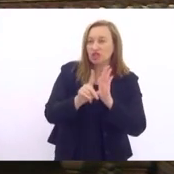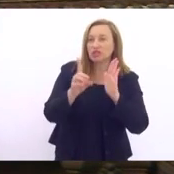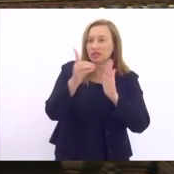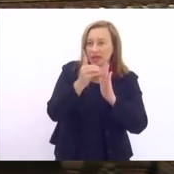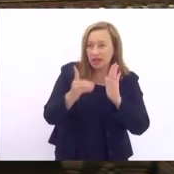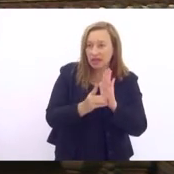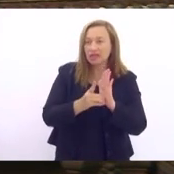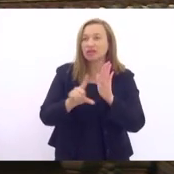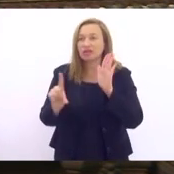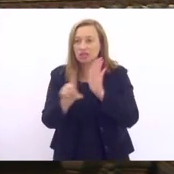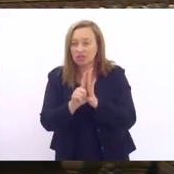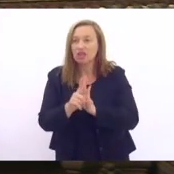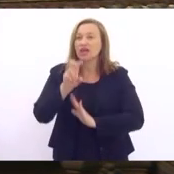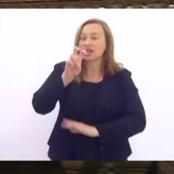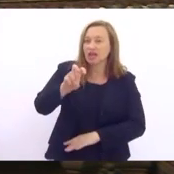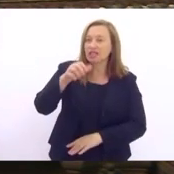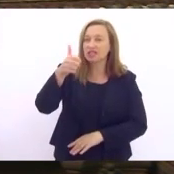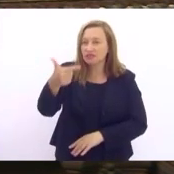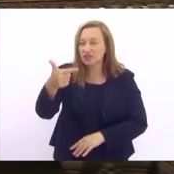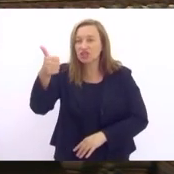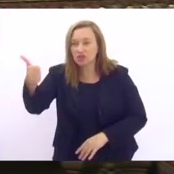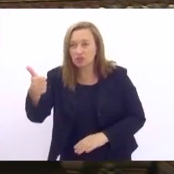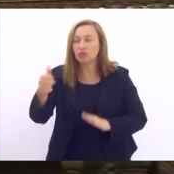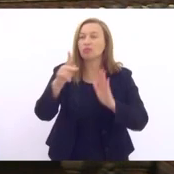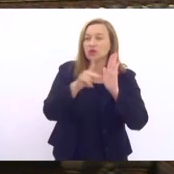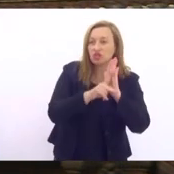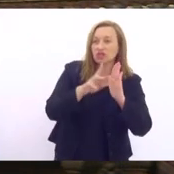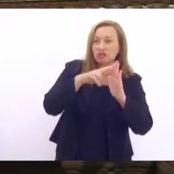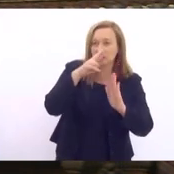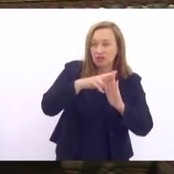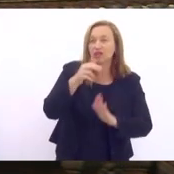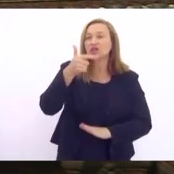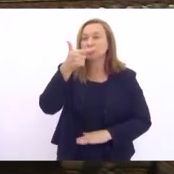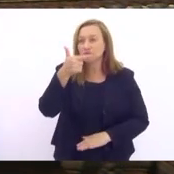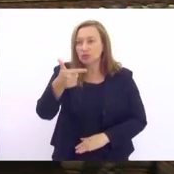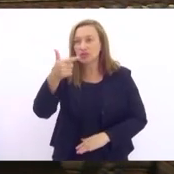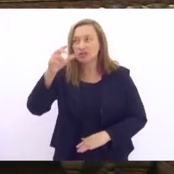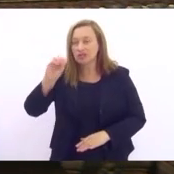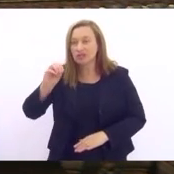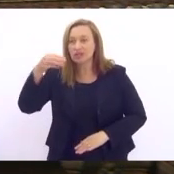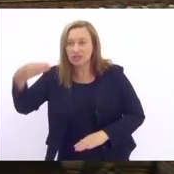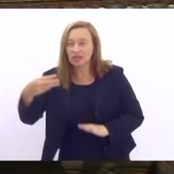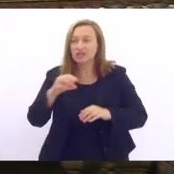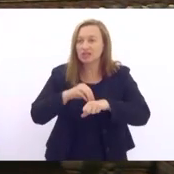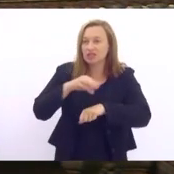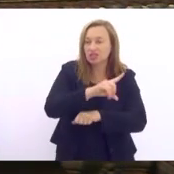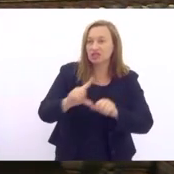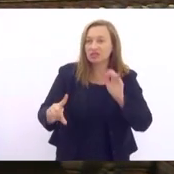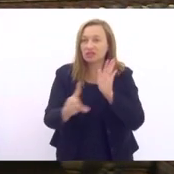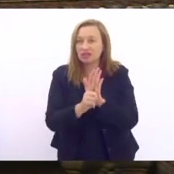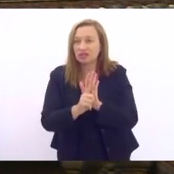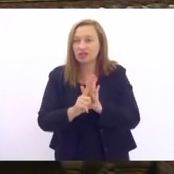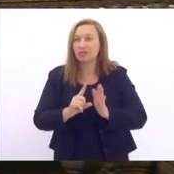521 projetos de resolução, 203 indicações legislativas,